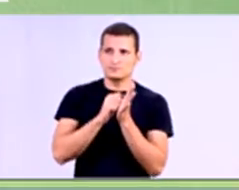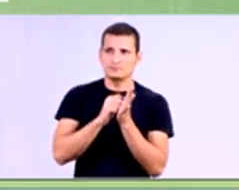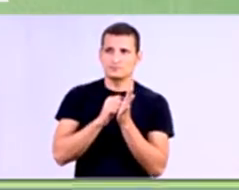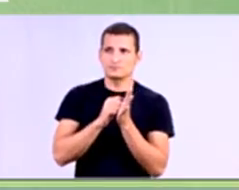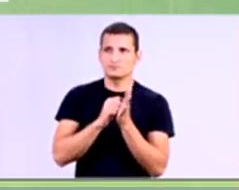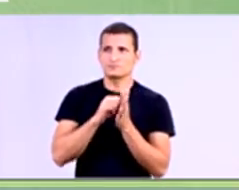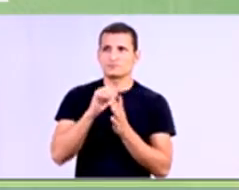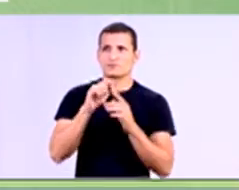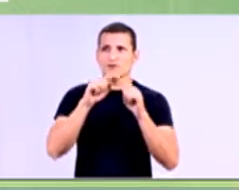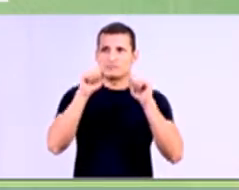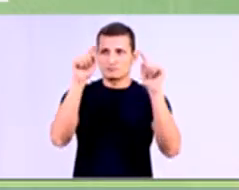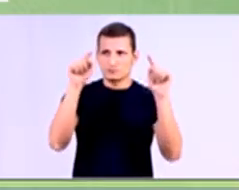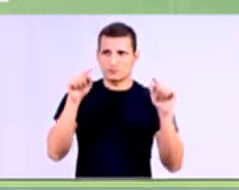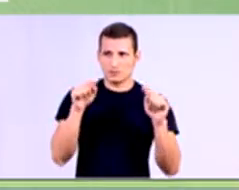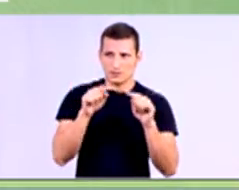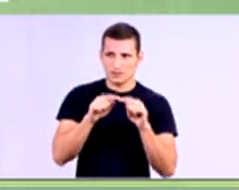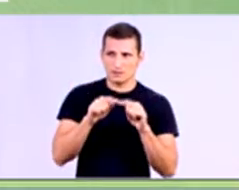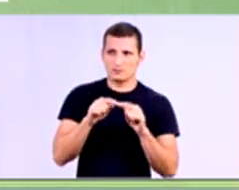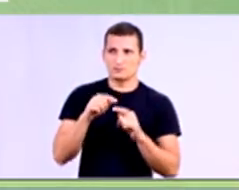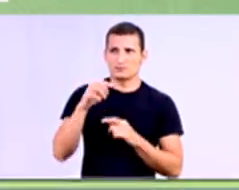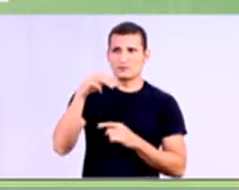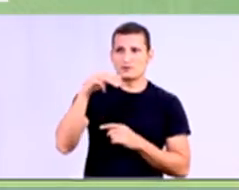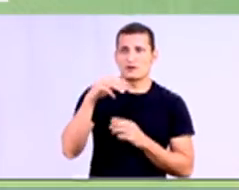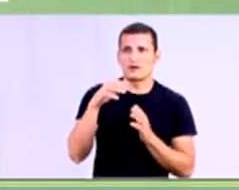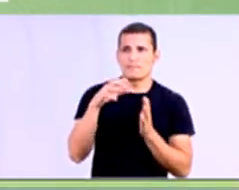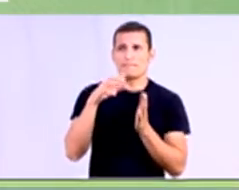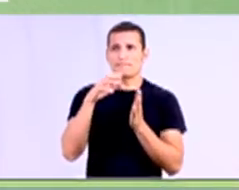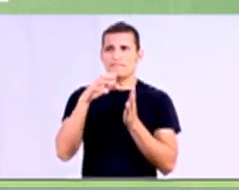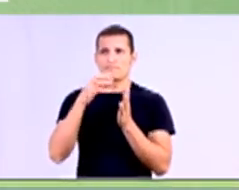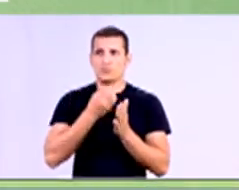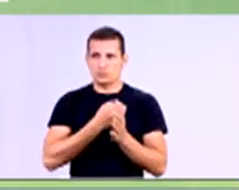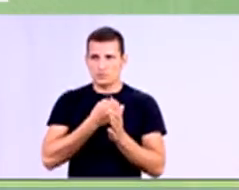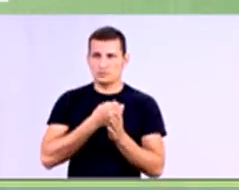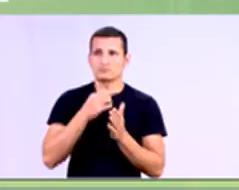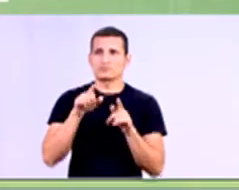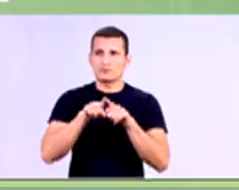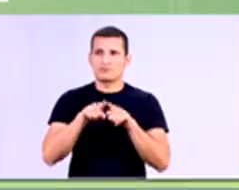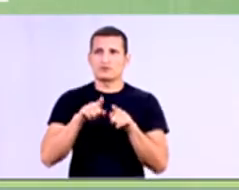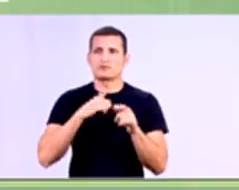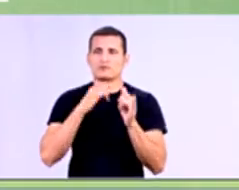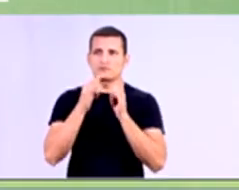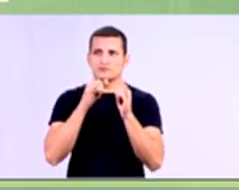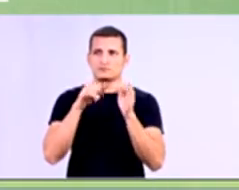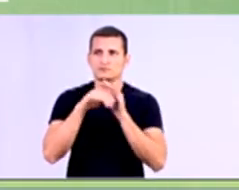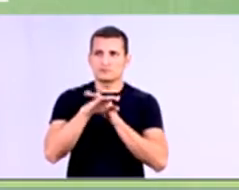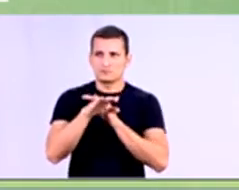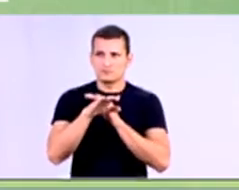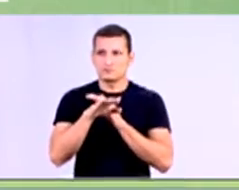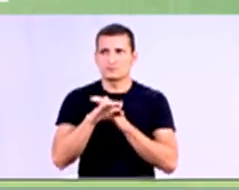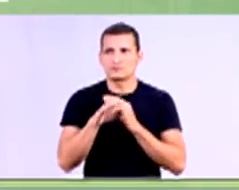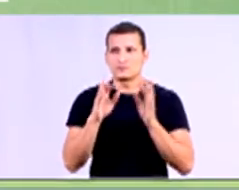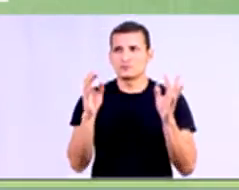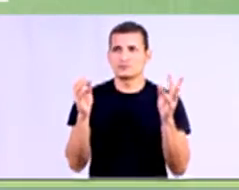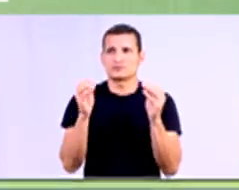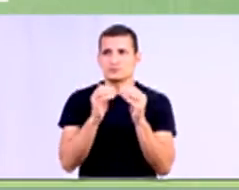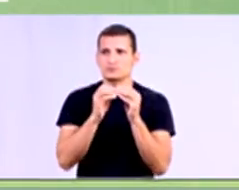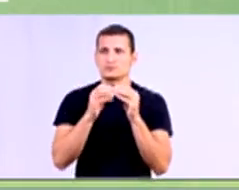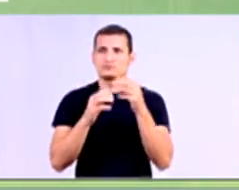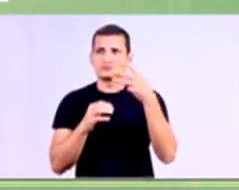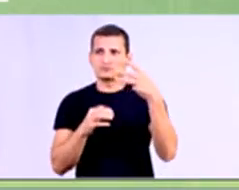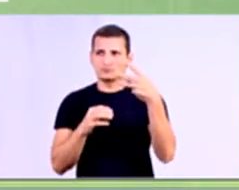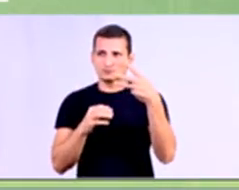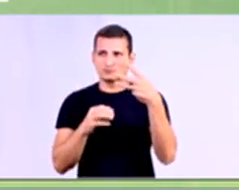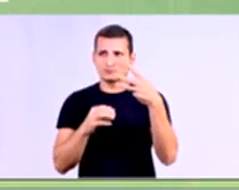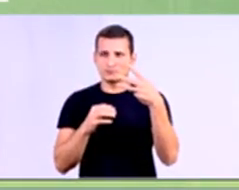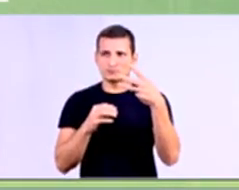E aqui no funcionário, onde ficaria a matrícula, também ter essa informação armazenada. E é a junção das três que